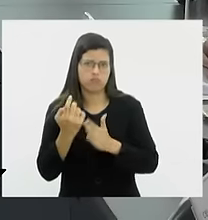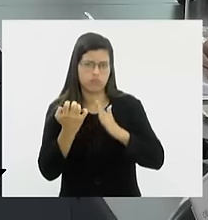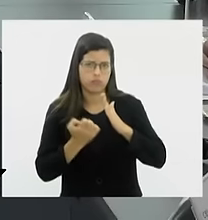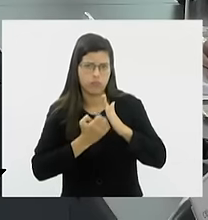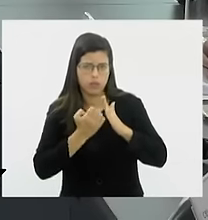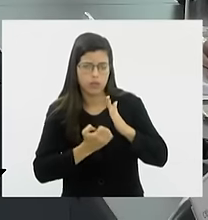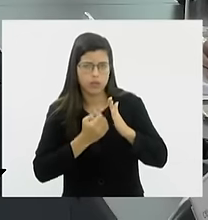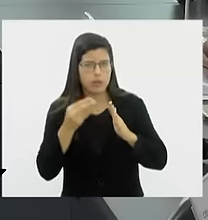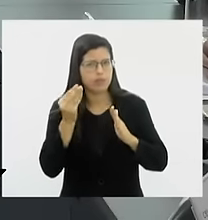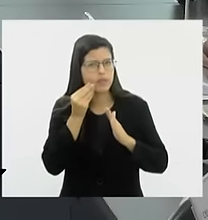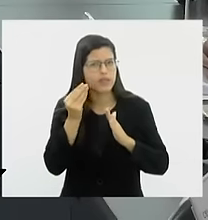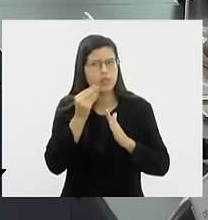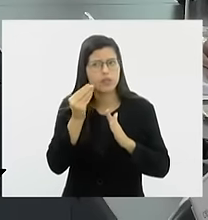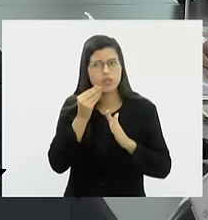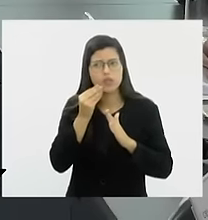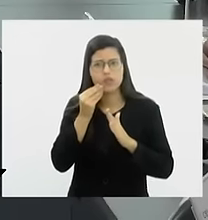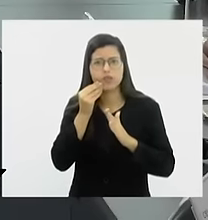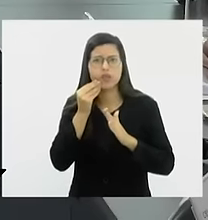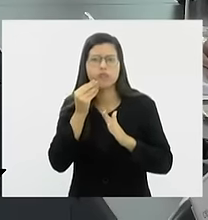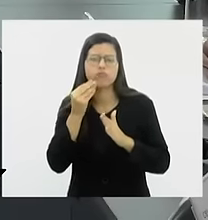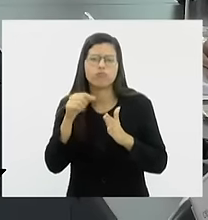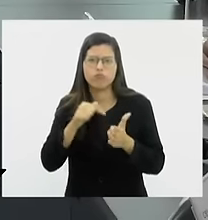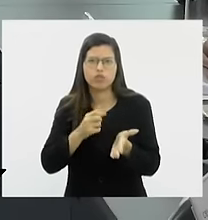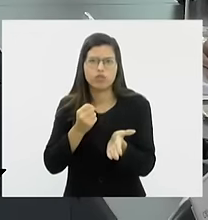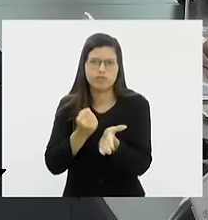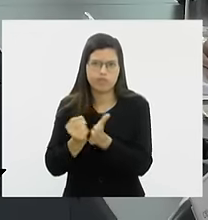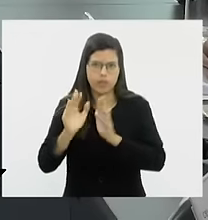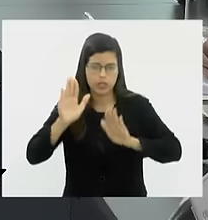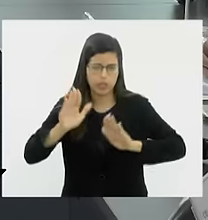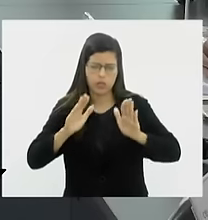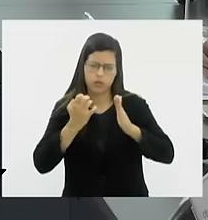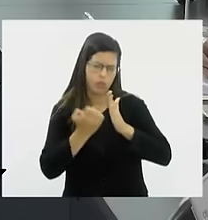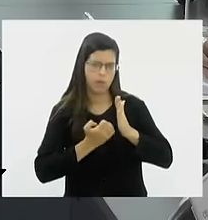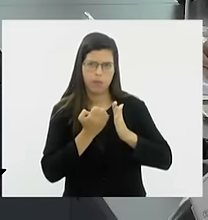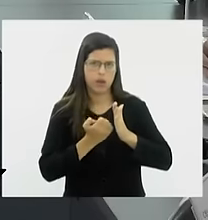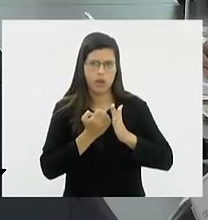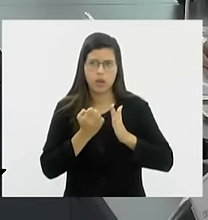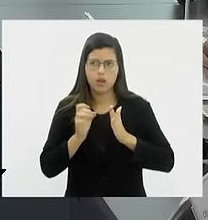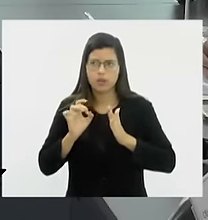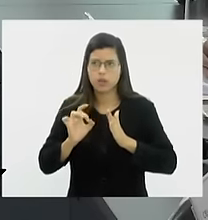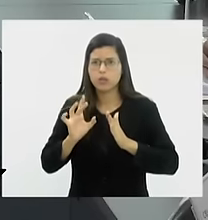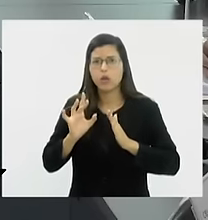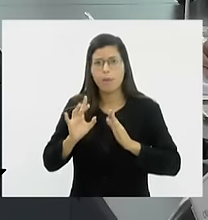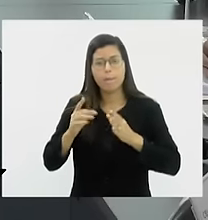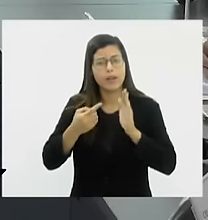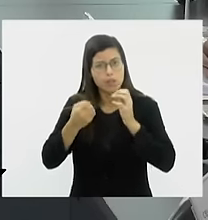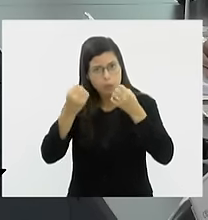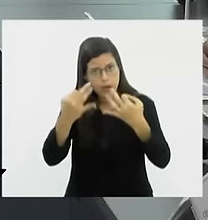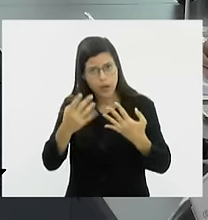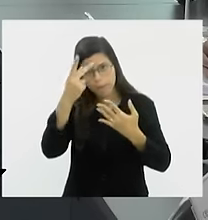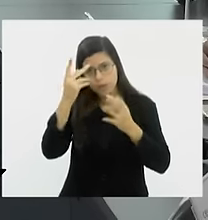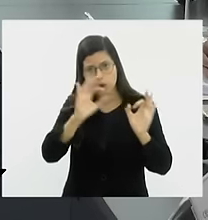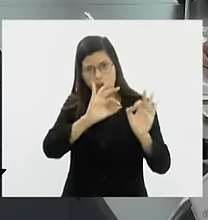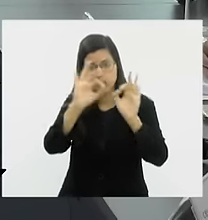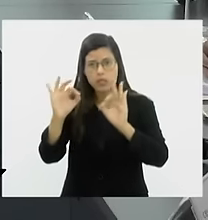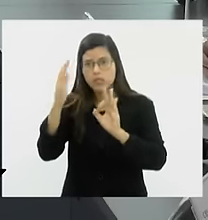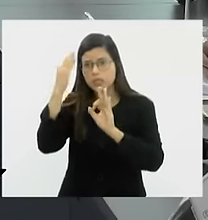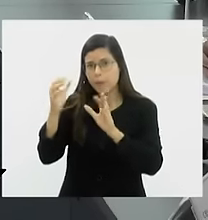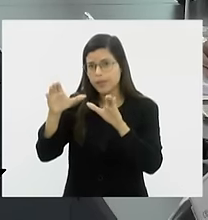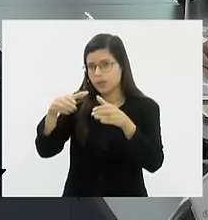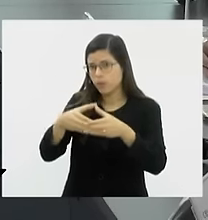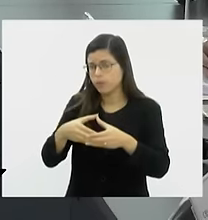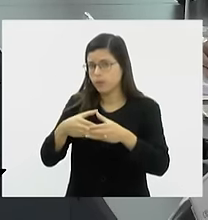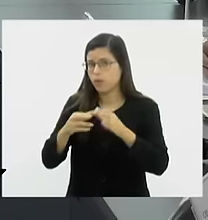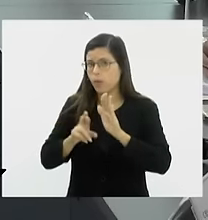uma tentativa de impugnação de uma das empresas. Só um momento. É só para deixar claro que aquele que nos assiste sabe que essa comissão